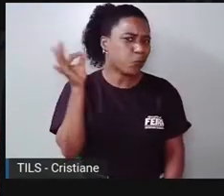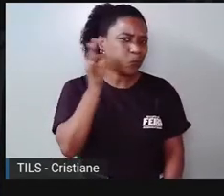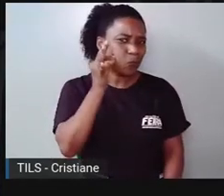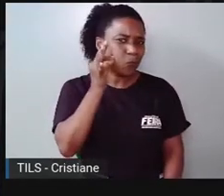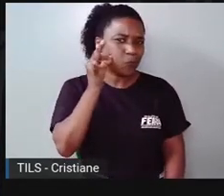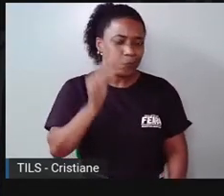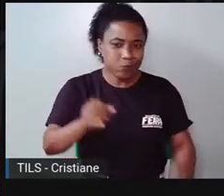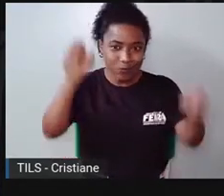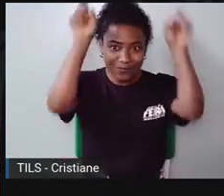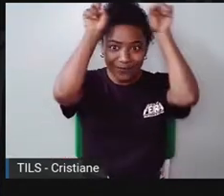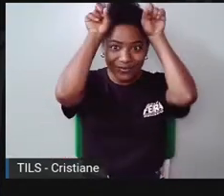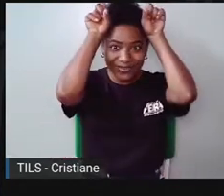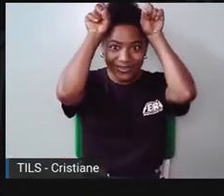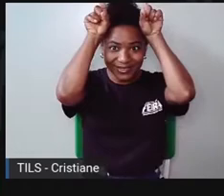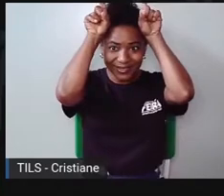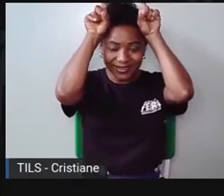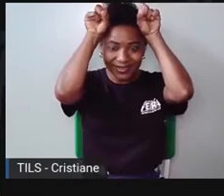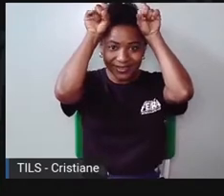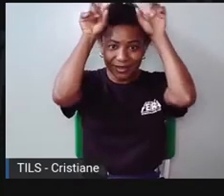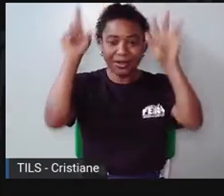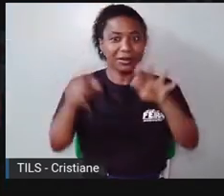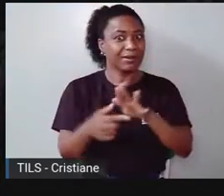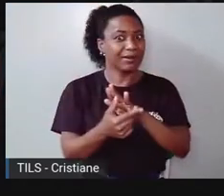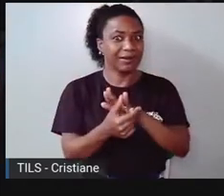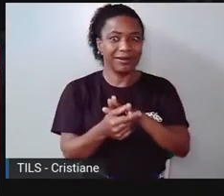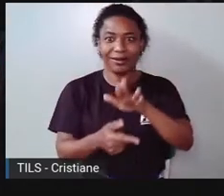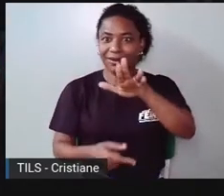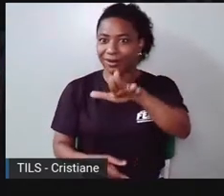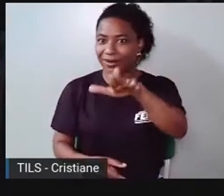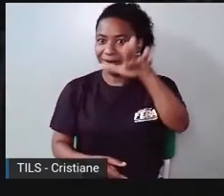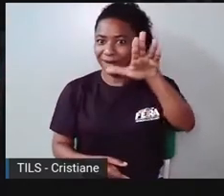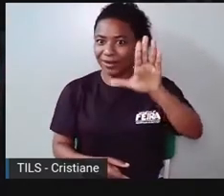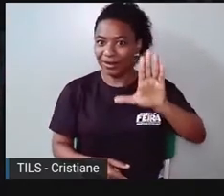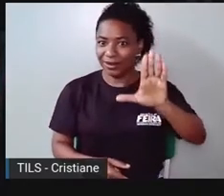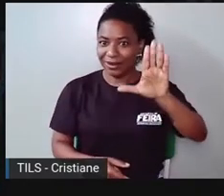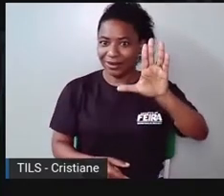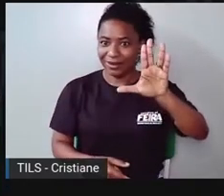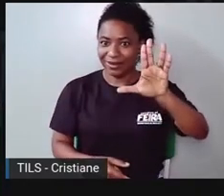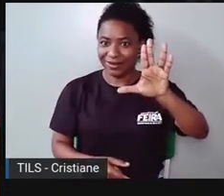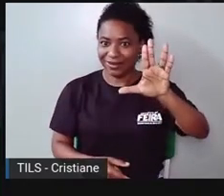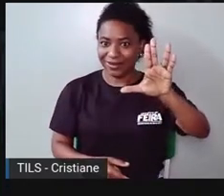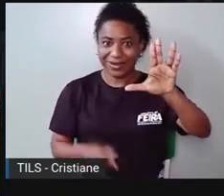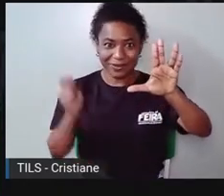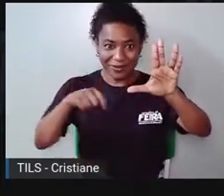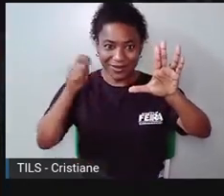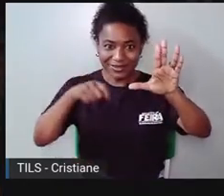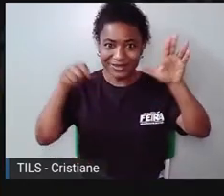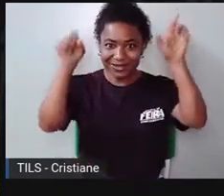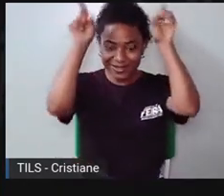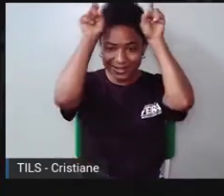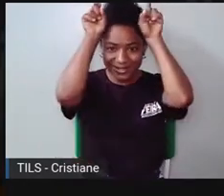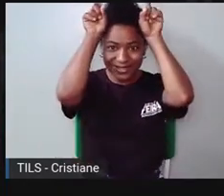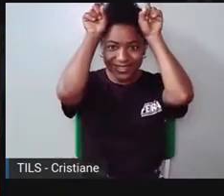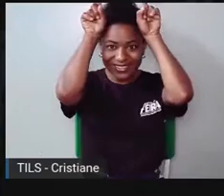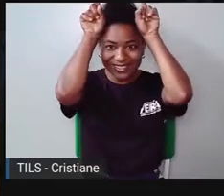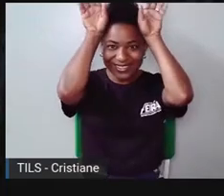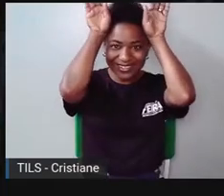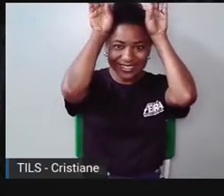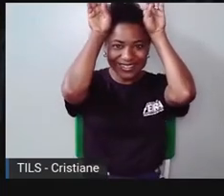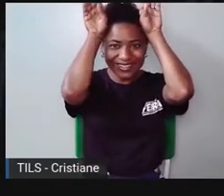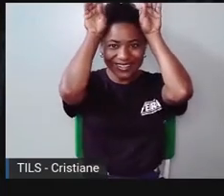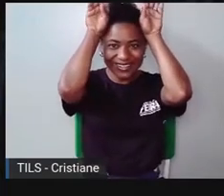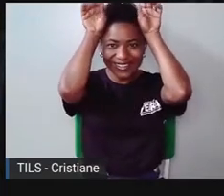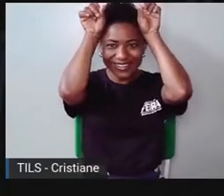ET! Como é que é um ET, hein? Olha lá! Ai, a gente virou um ET? É